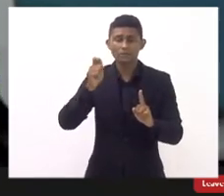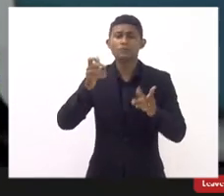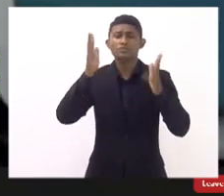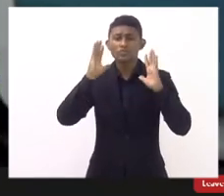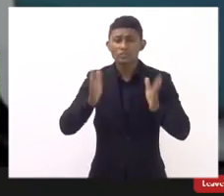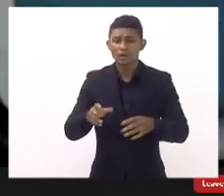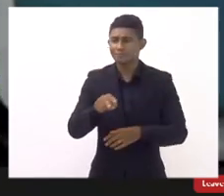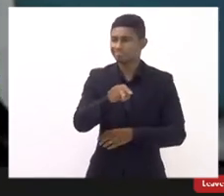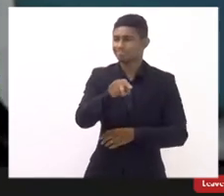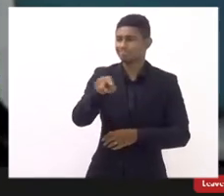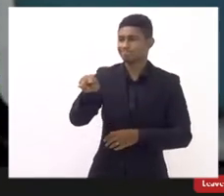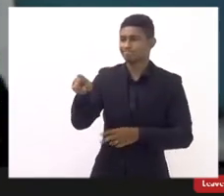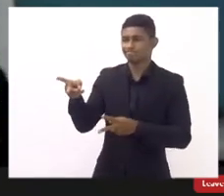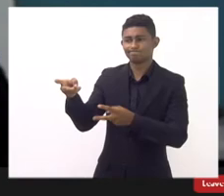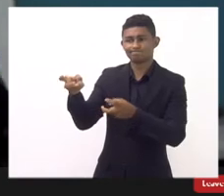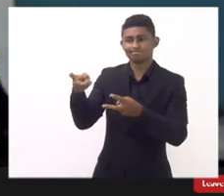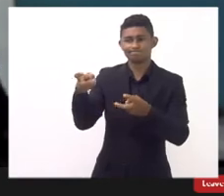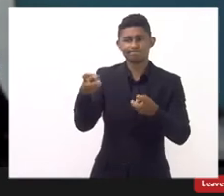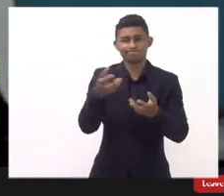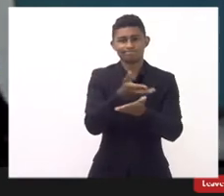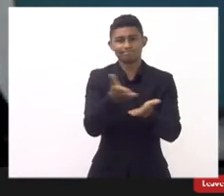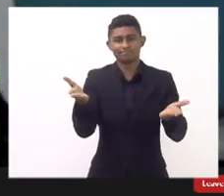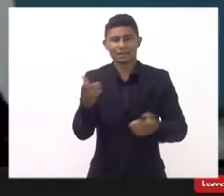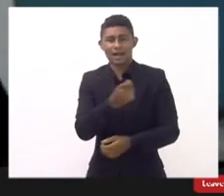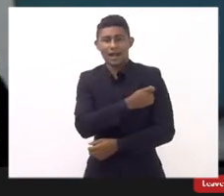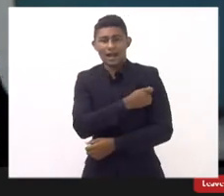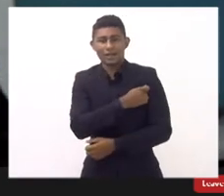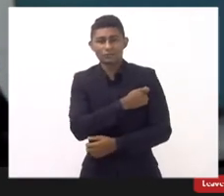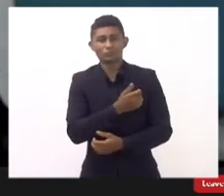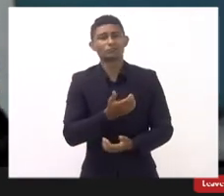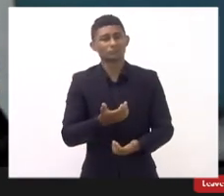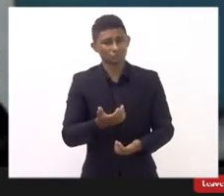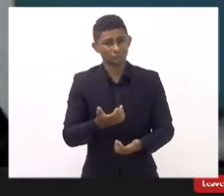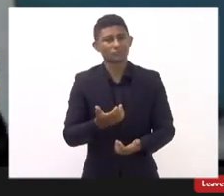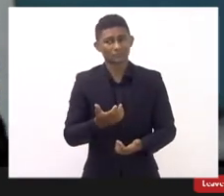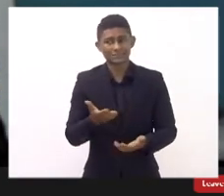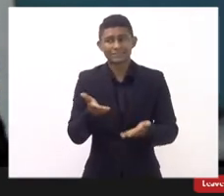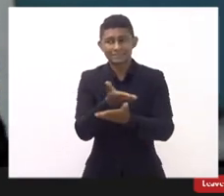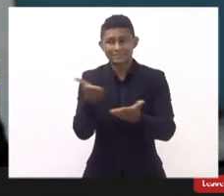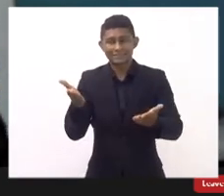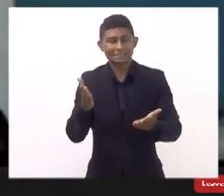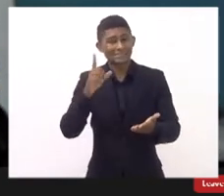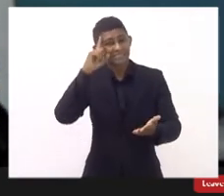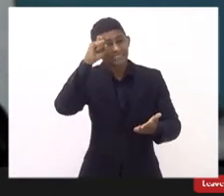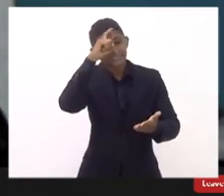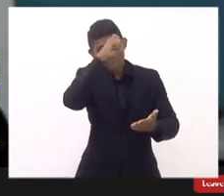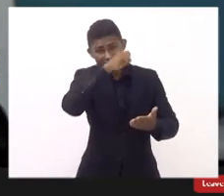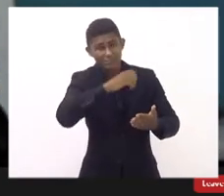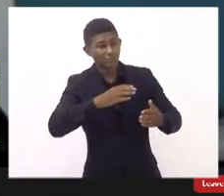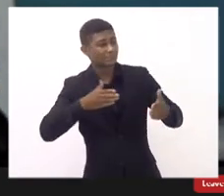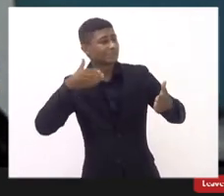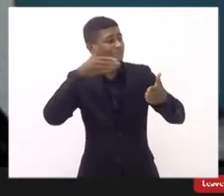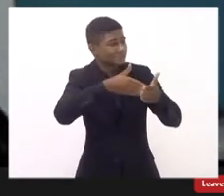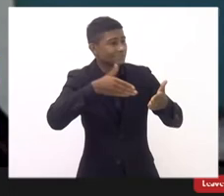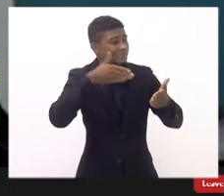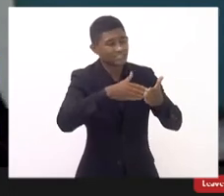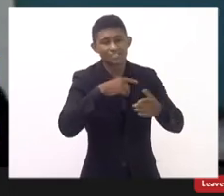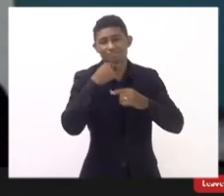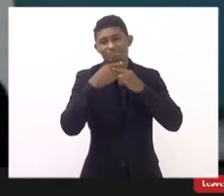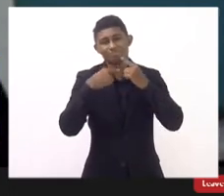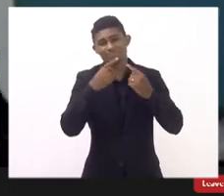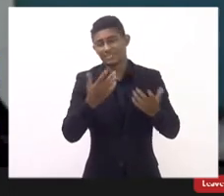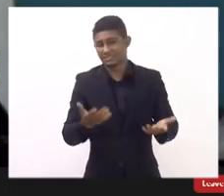começa a sentir nos nossos alunos o efeito da dificuldade de conseguir ter o acesso. Então, todas as questões que já foram aqui